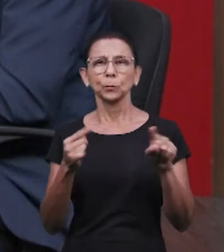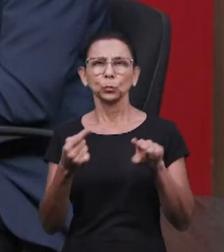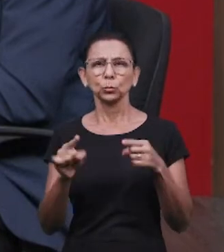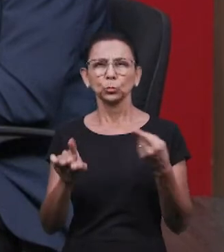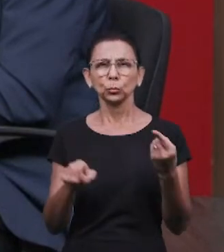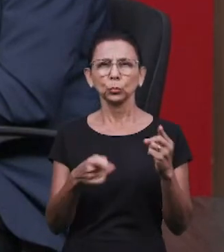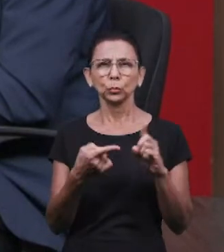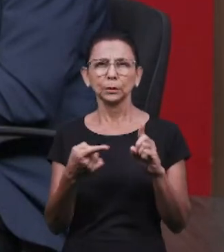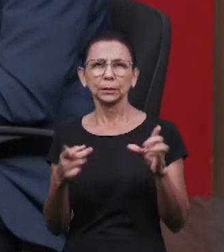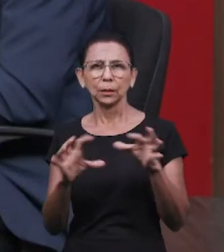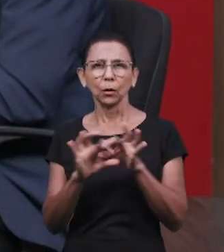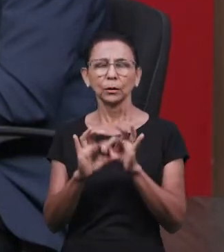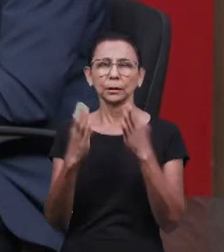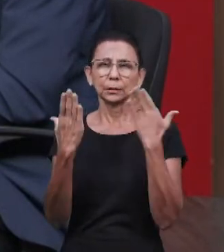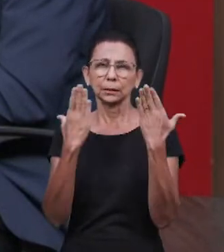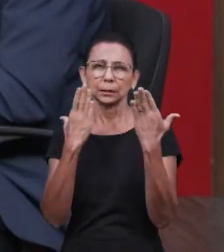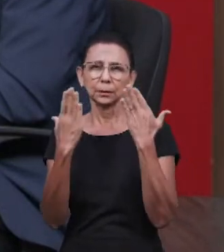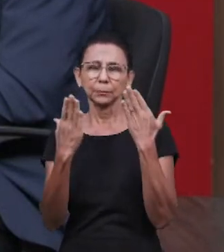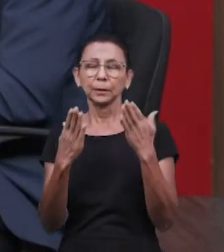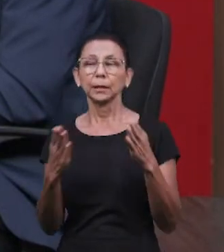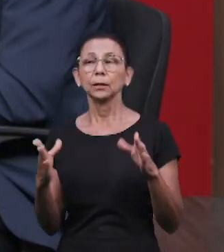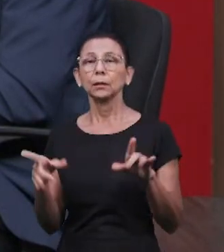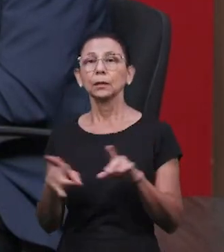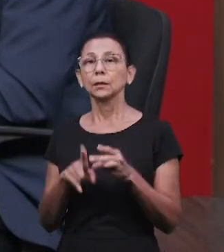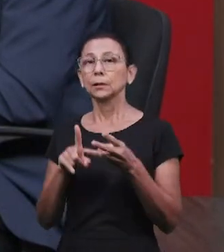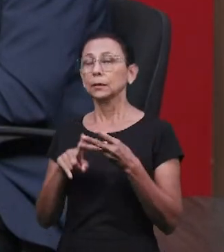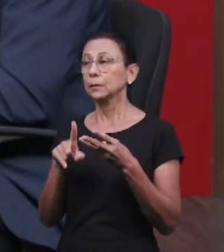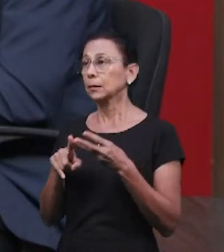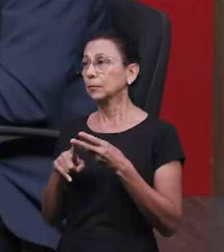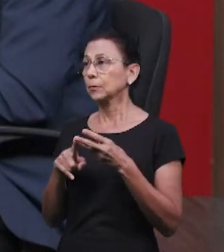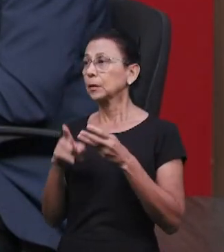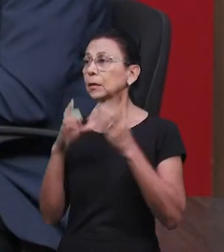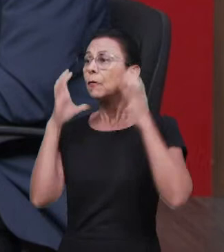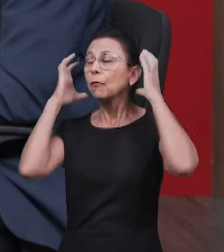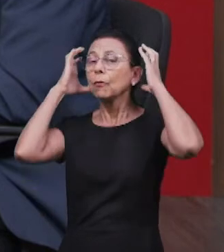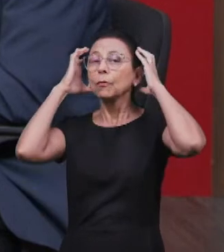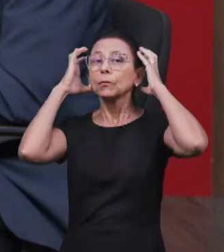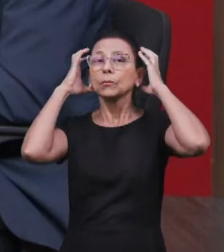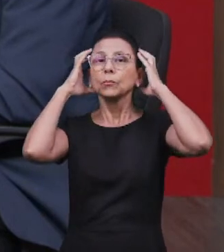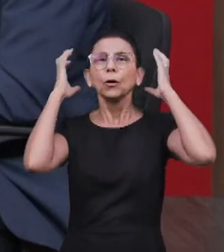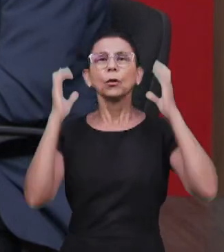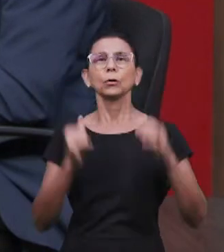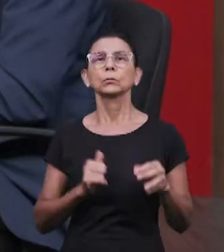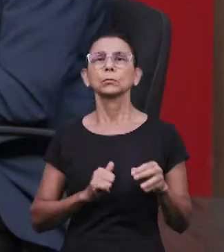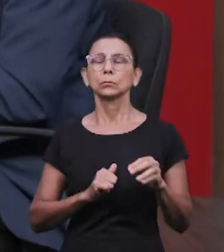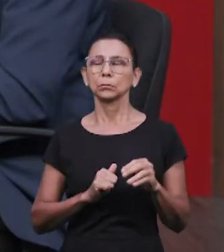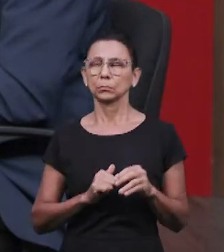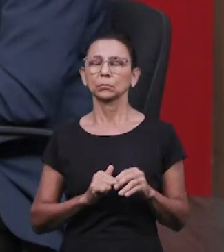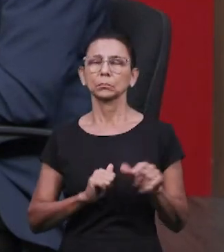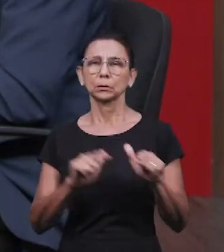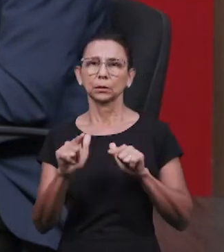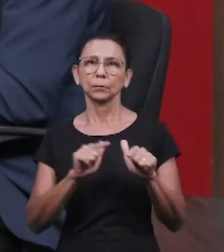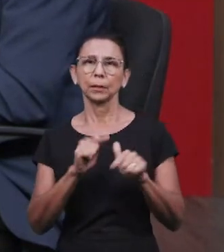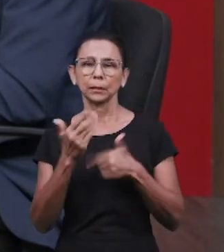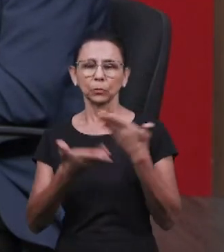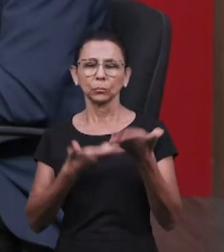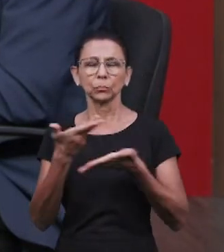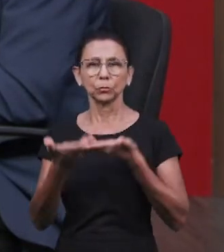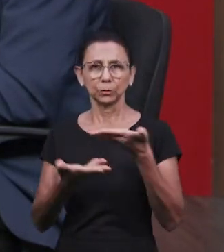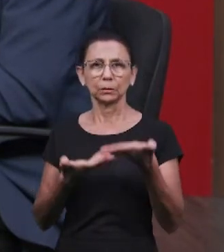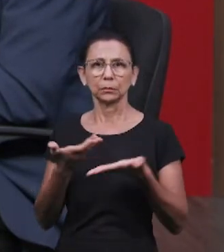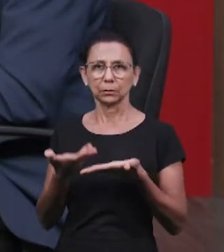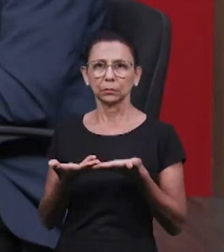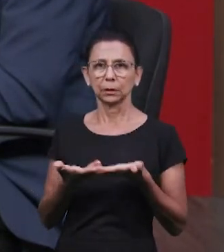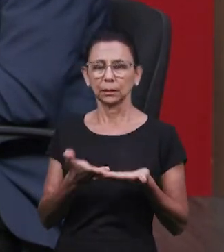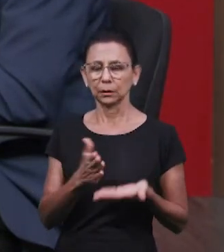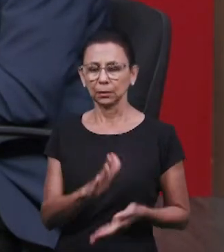é musicoterapeuta, e Jéssica Moura, que é fonoaudióloga, trabalha muito com crianças também, né, Jéssica? Nessa